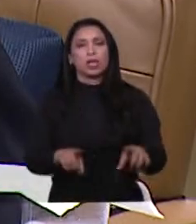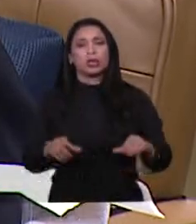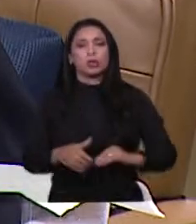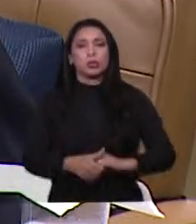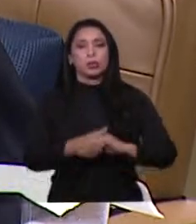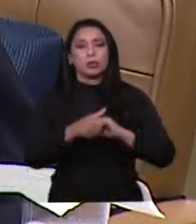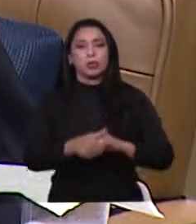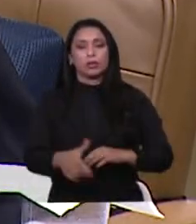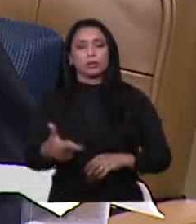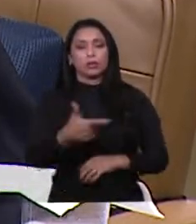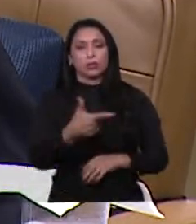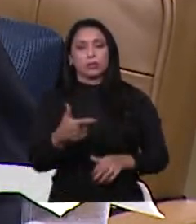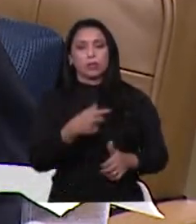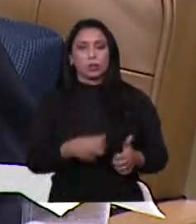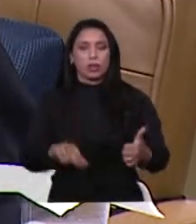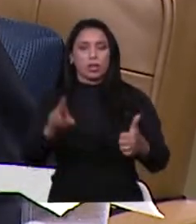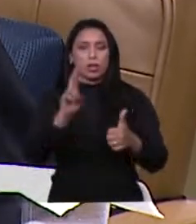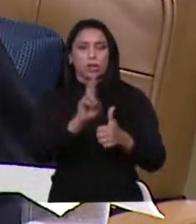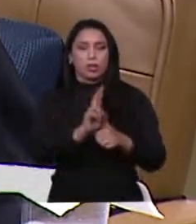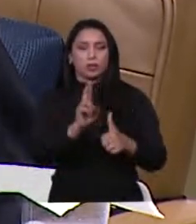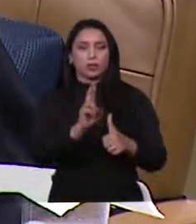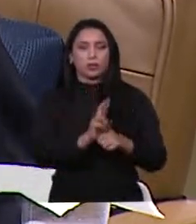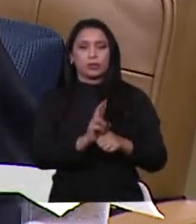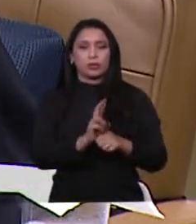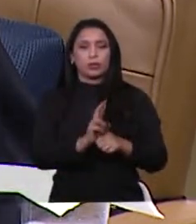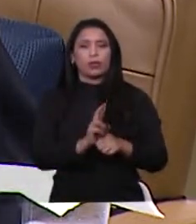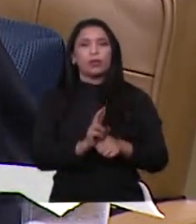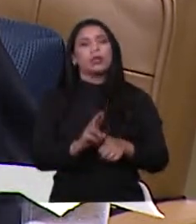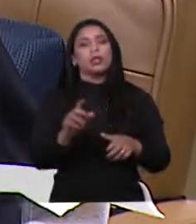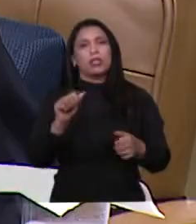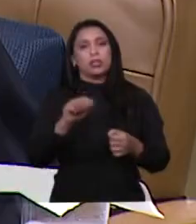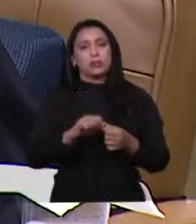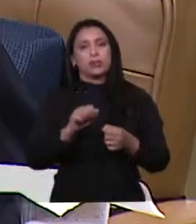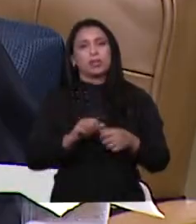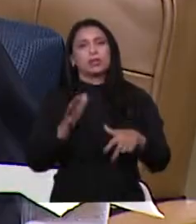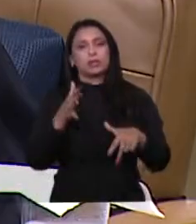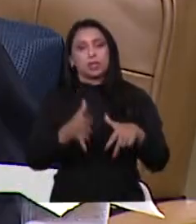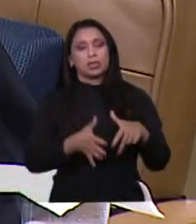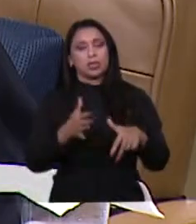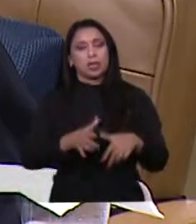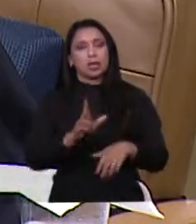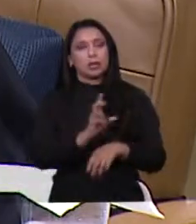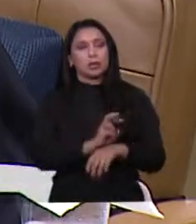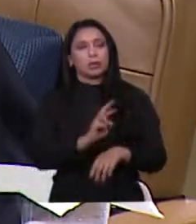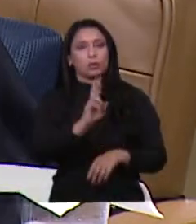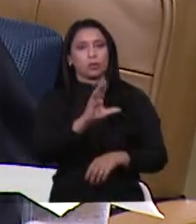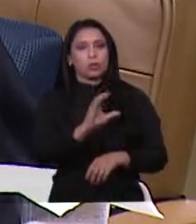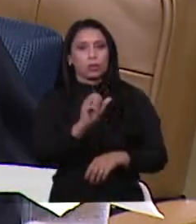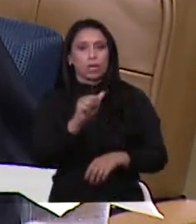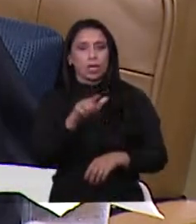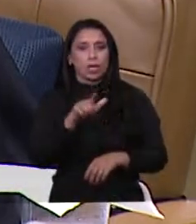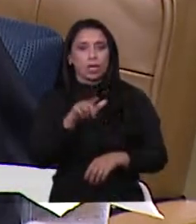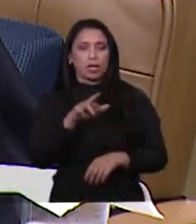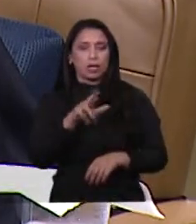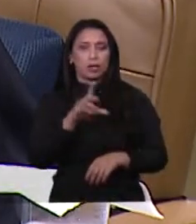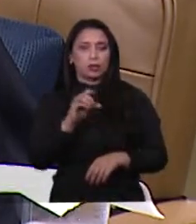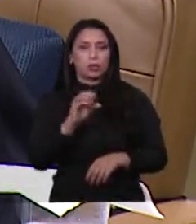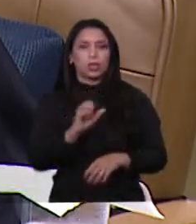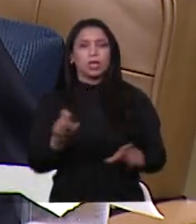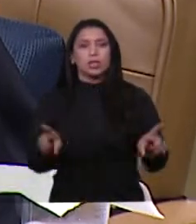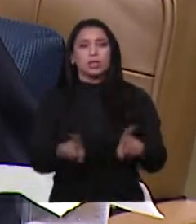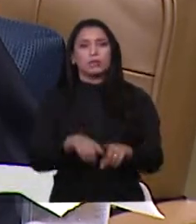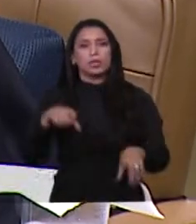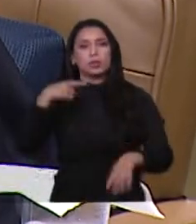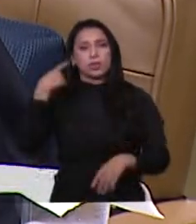da República, que aqui compareceu fazendo sustentação oral, doutor Carlos Federico. Cumprimento os advogados